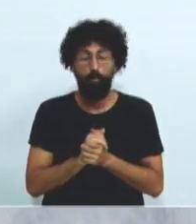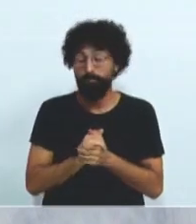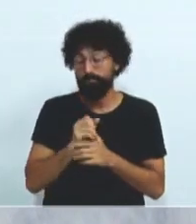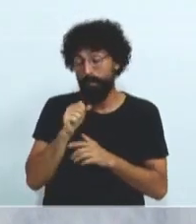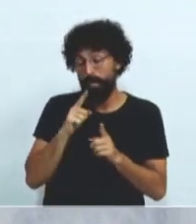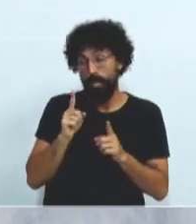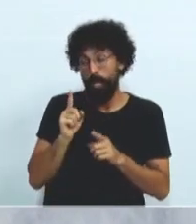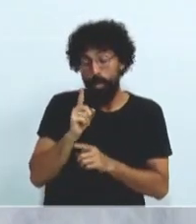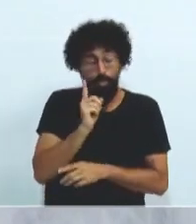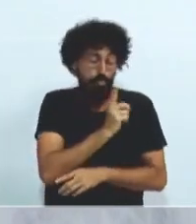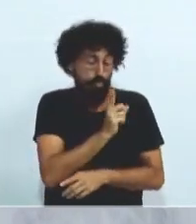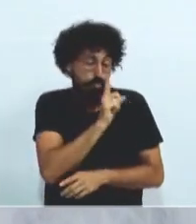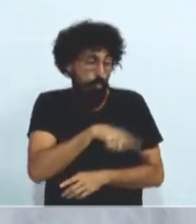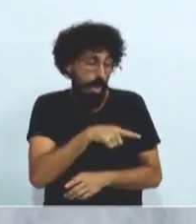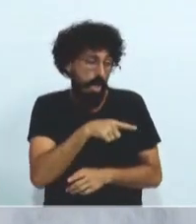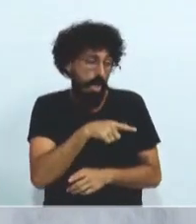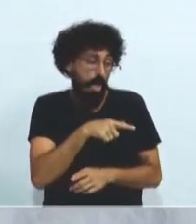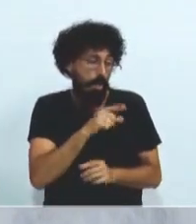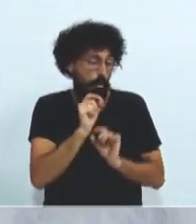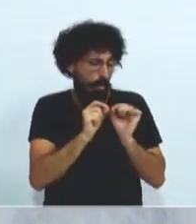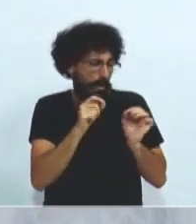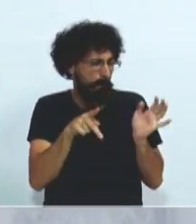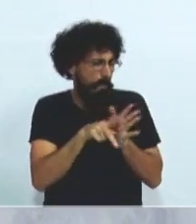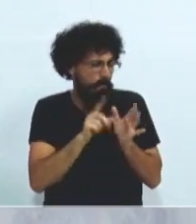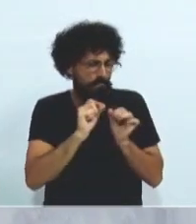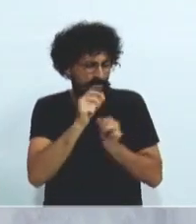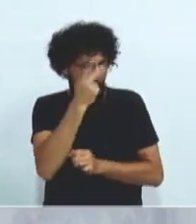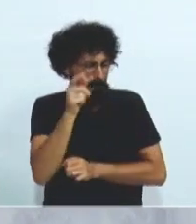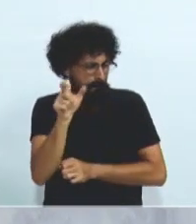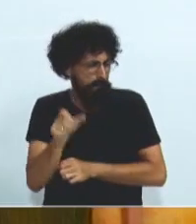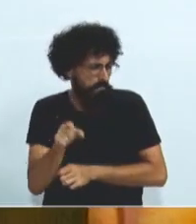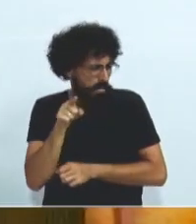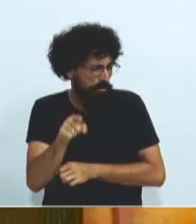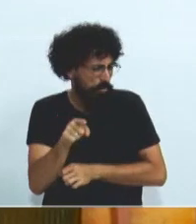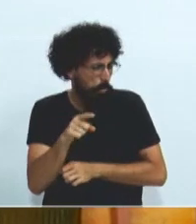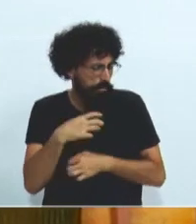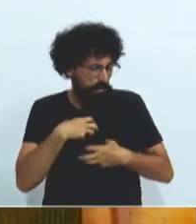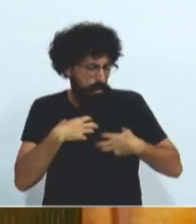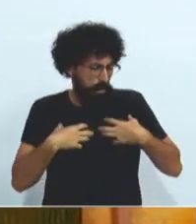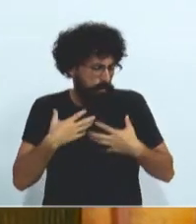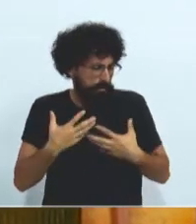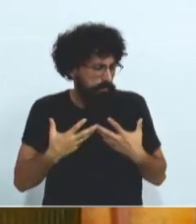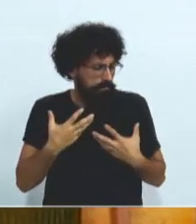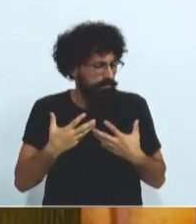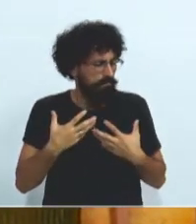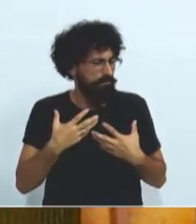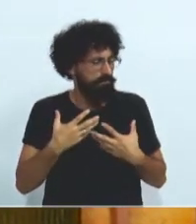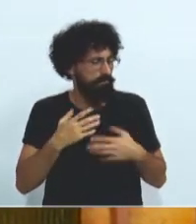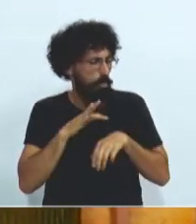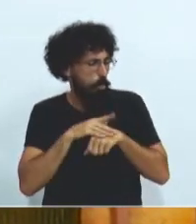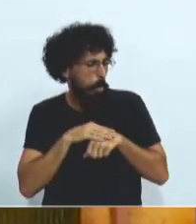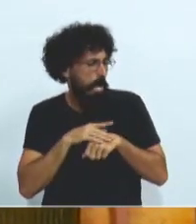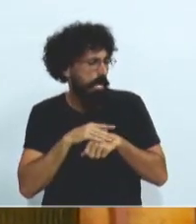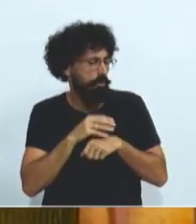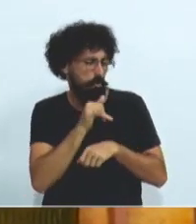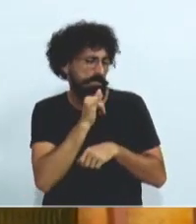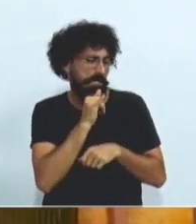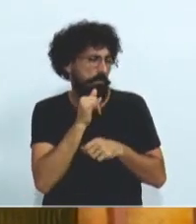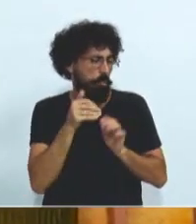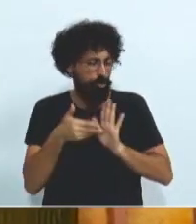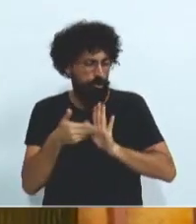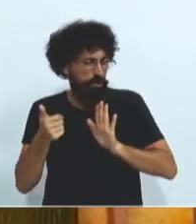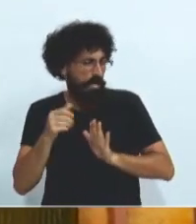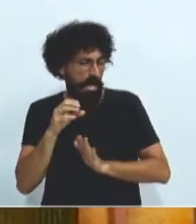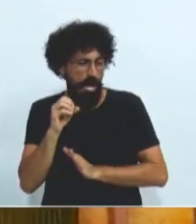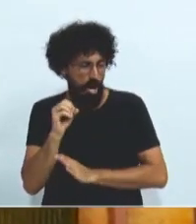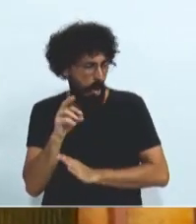algo que vai gerar um grande desconforto. Exatamente. Para aquele paciente. Você não vai arrancar, né, um pedaço, né? Que a gente fala, um pedaço do fígado, tirar um rim, não. Você